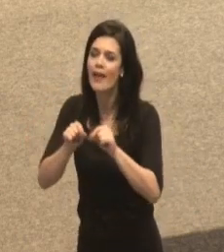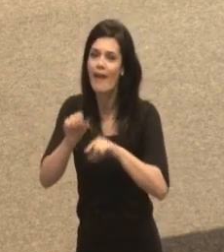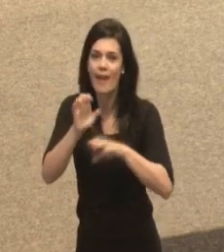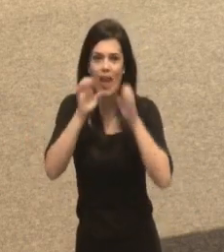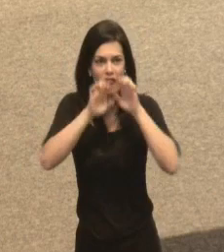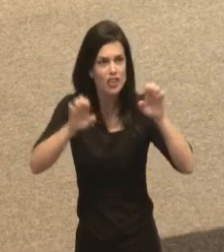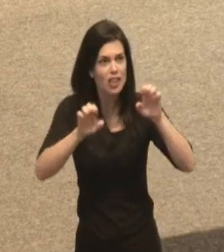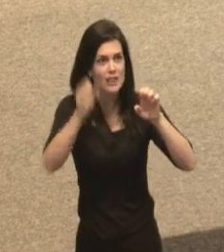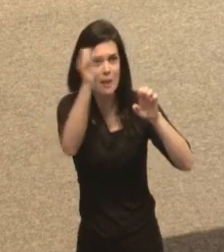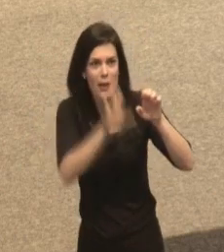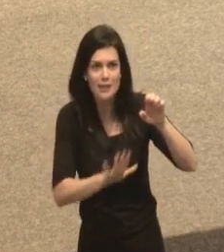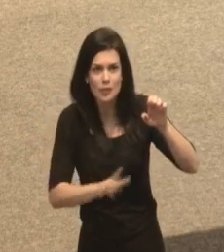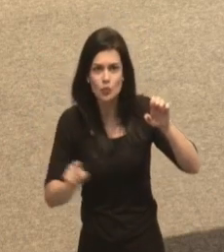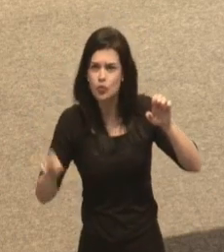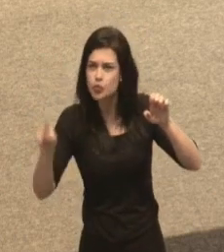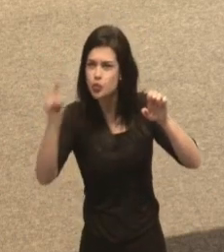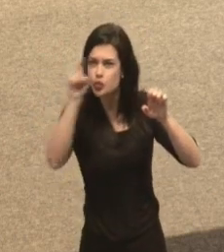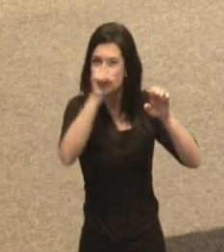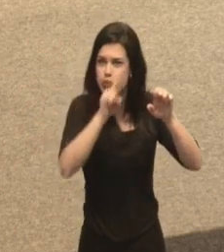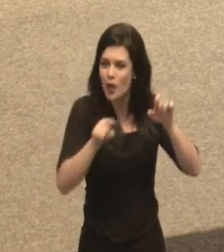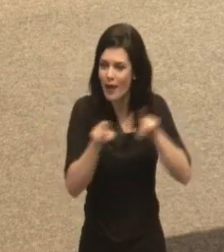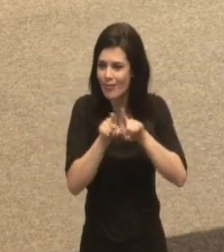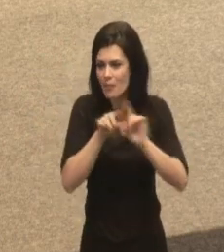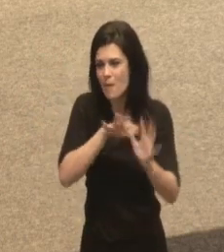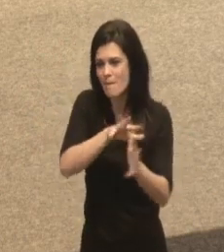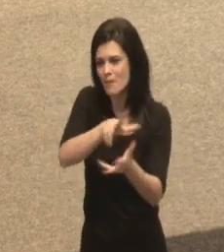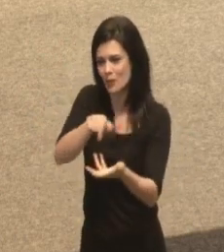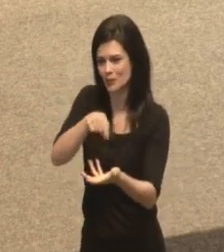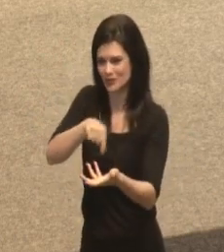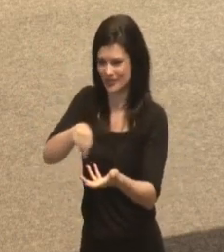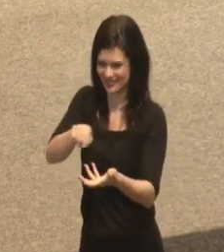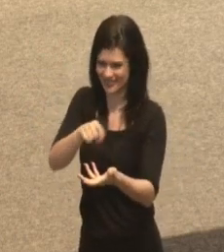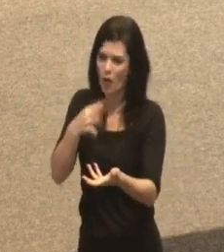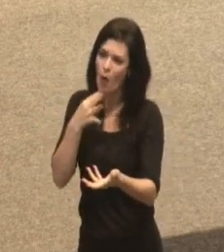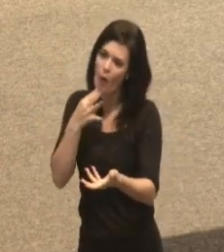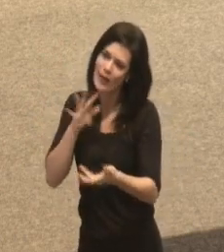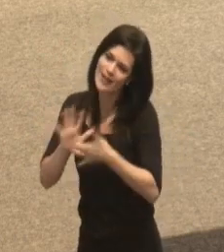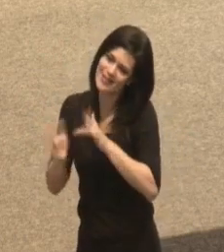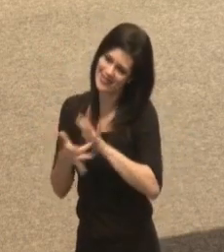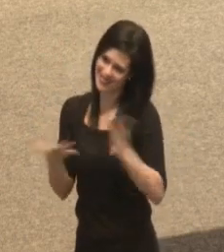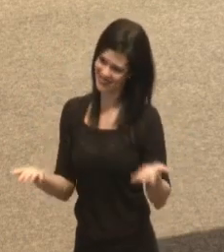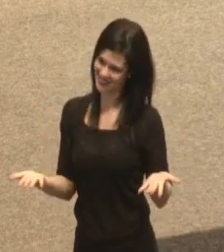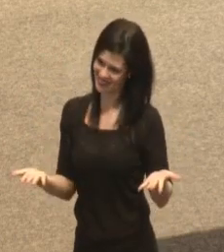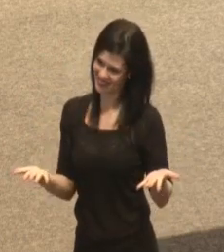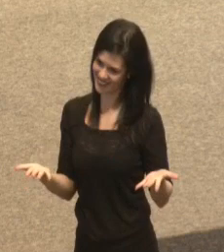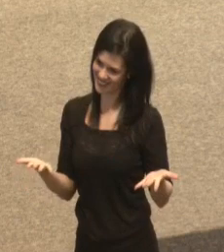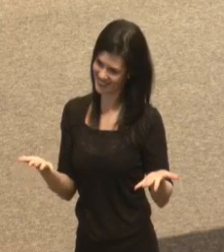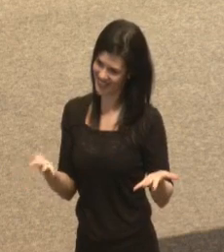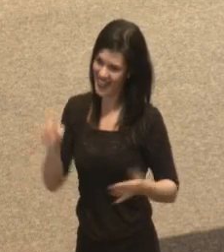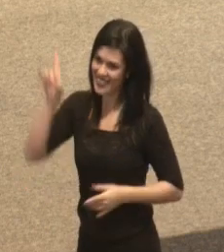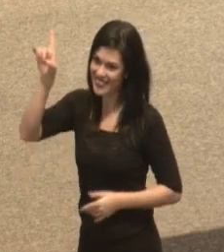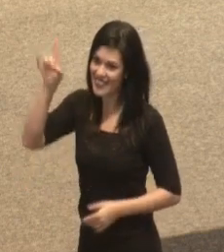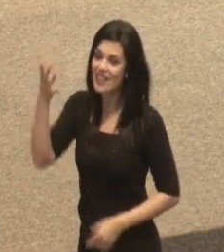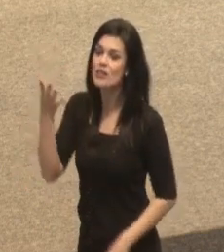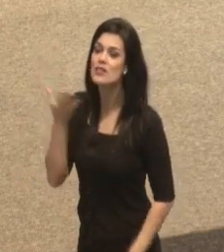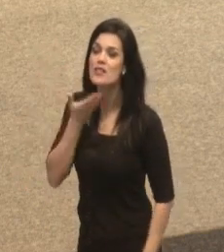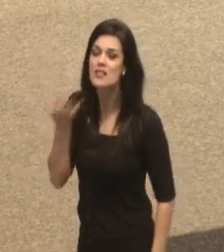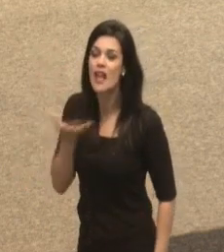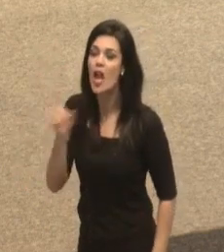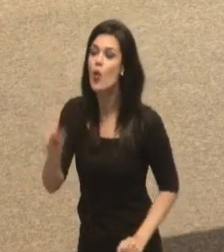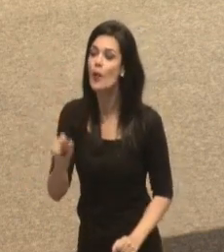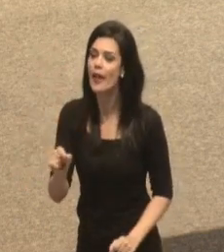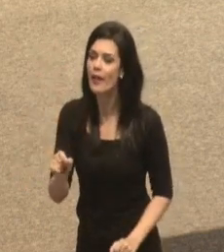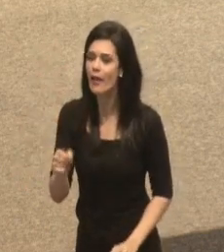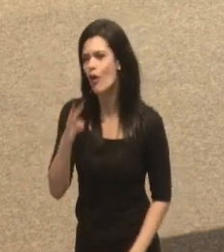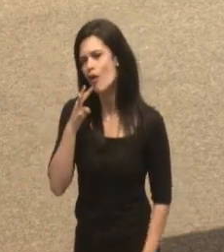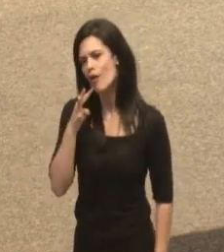conheçam a graça de Deus, conheçam o Evangelho. Esta é a vontade de Deus, a visão de Deus. Isso é o que Deus quer, que o